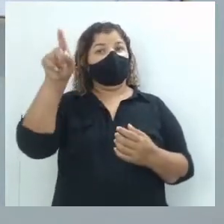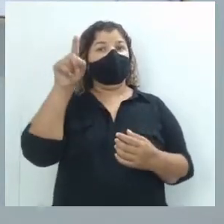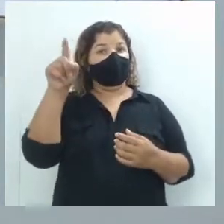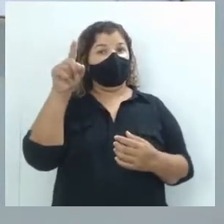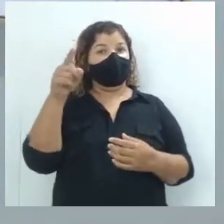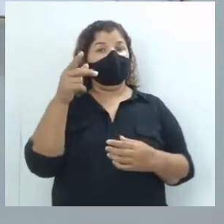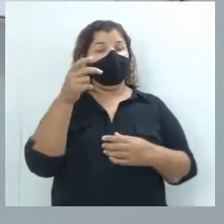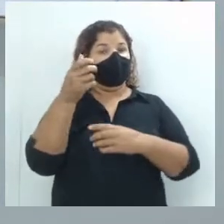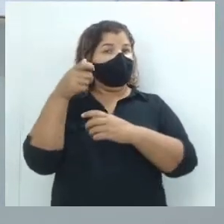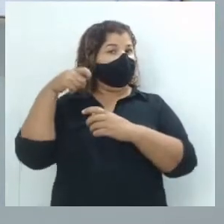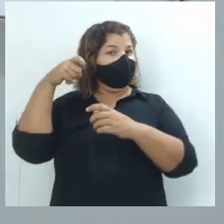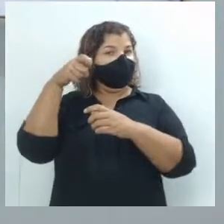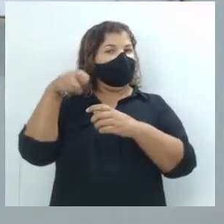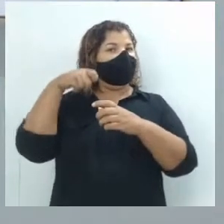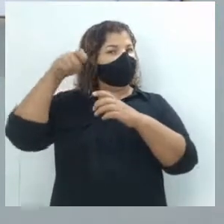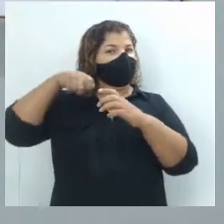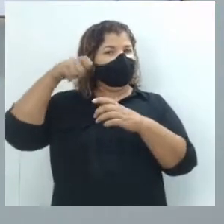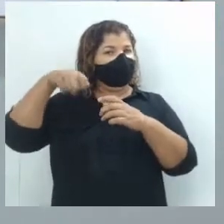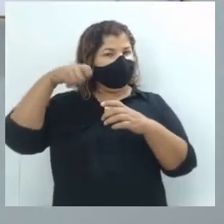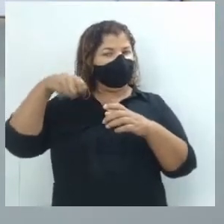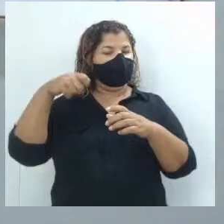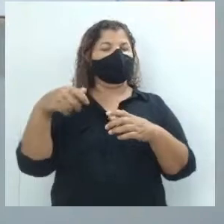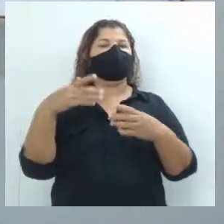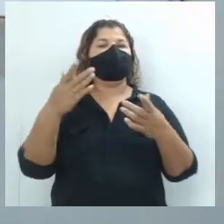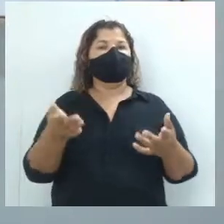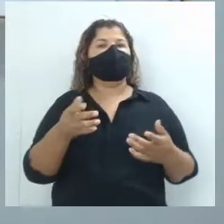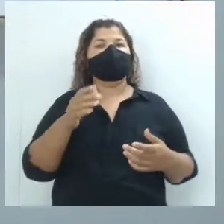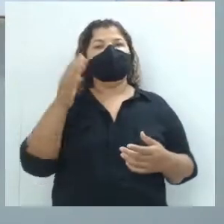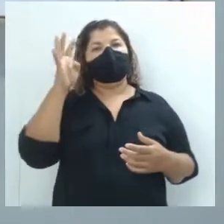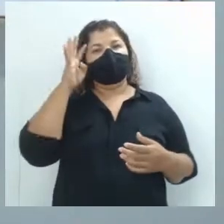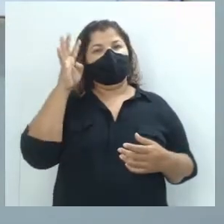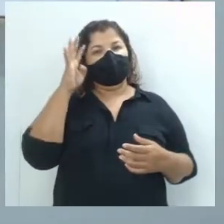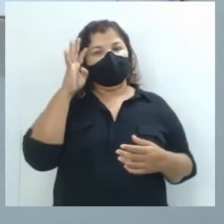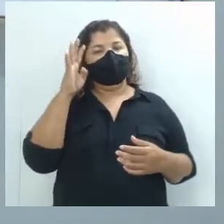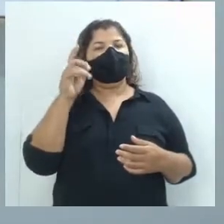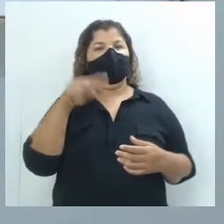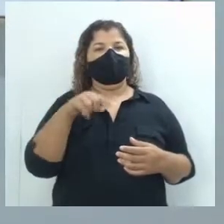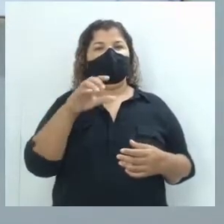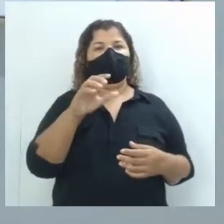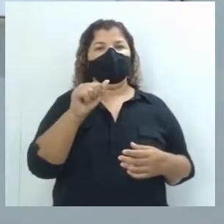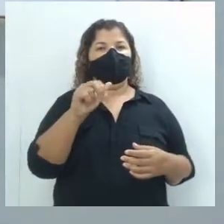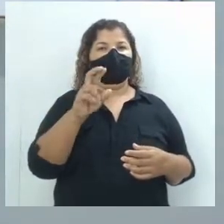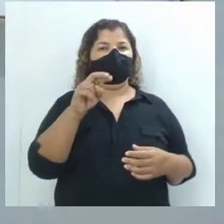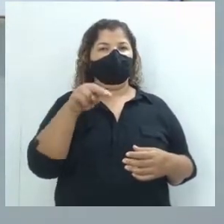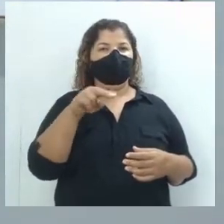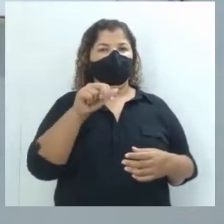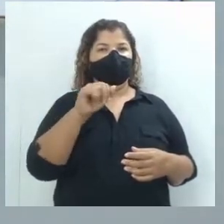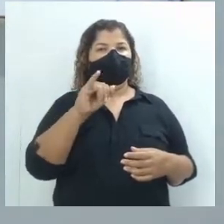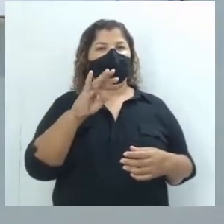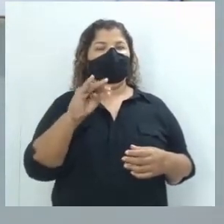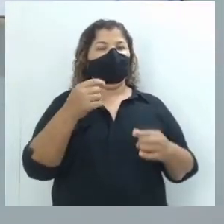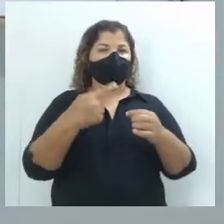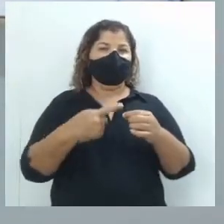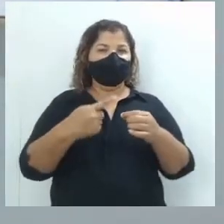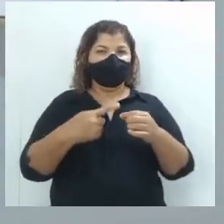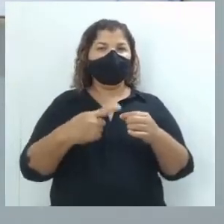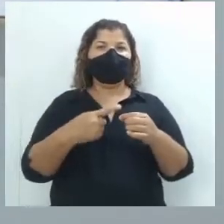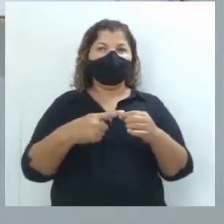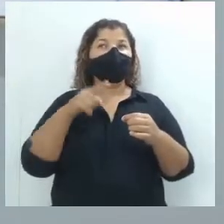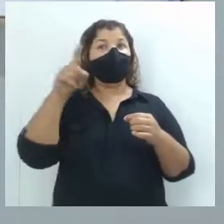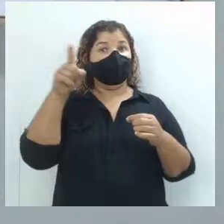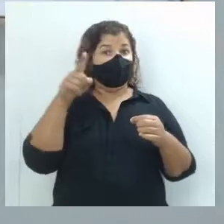Na quarta-feira vai ser de Carnaíba. O povo de Carnaíba vai receber o EducaPE, beleza? Então, as aulas vão ser